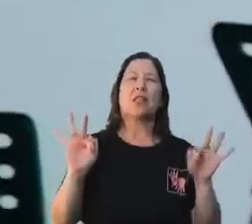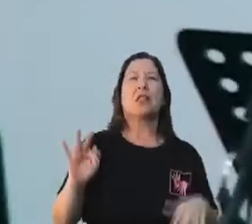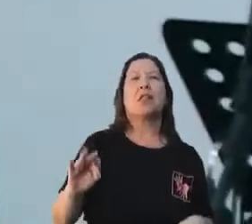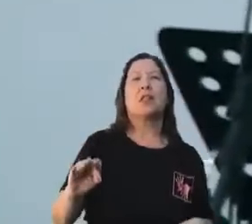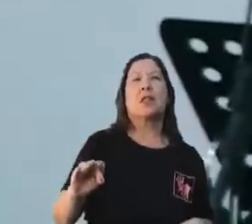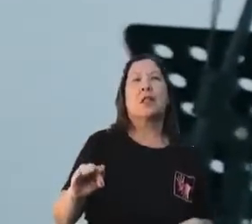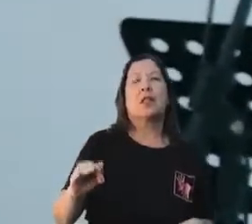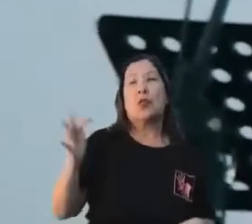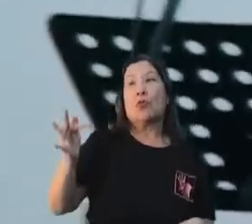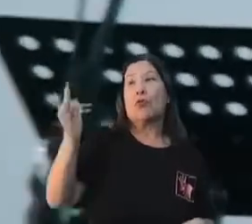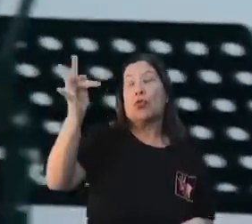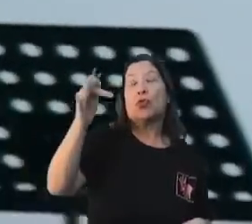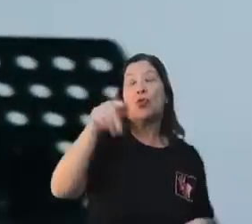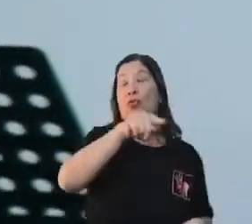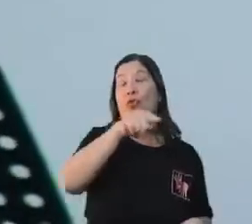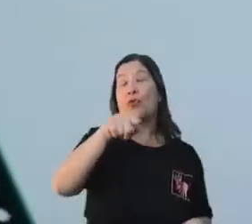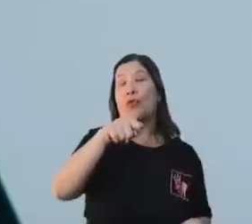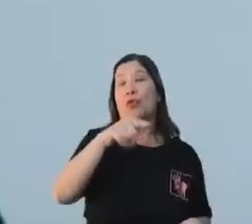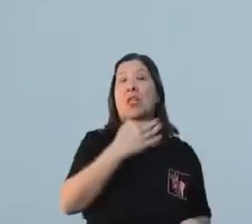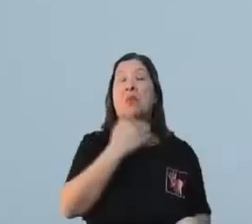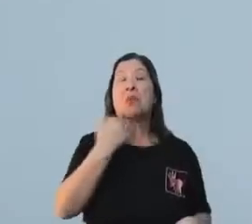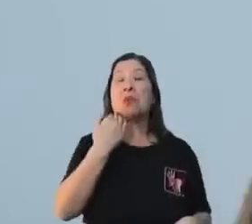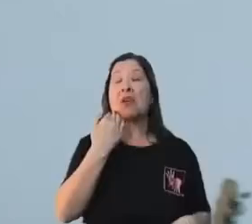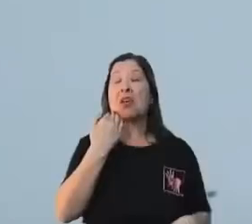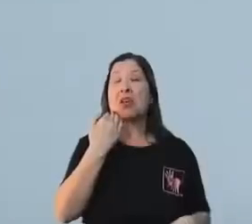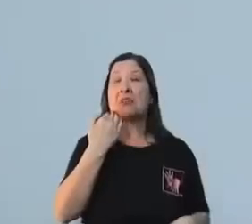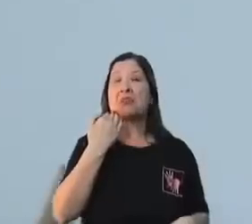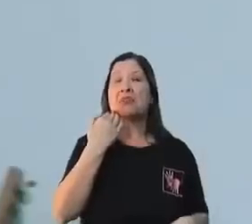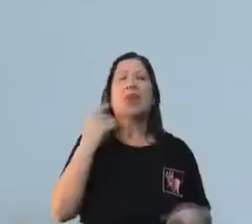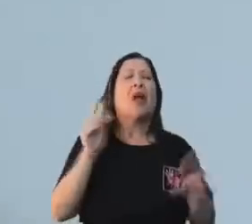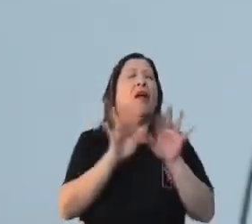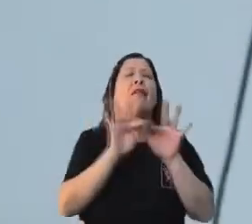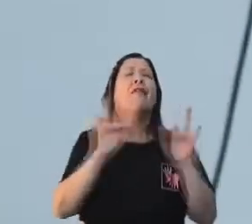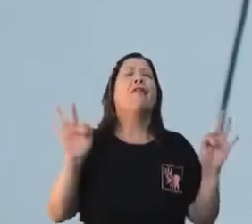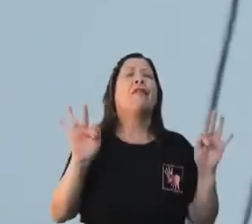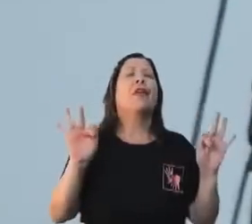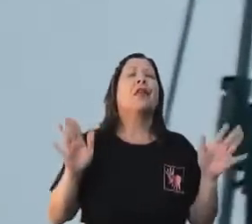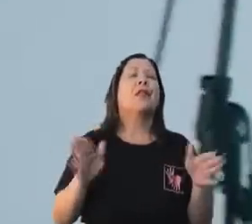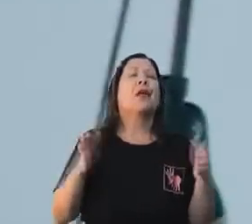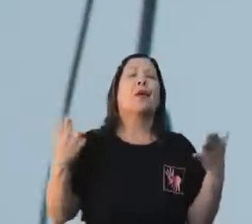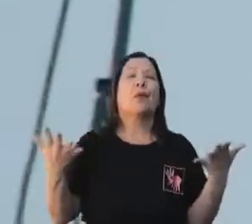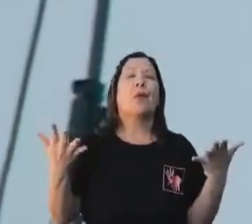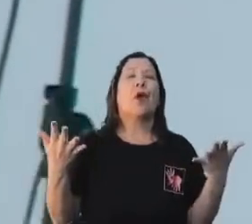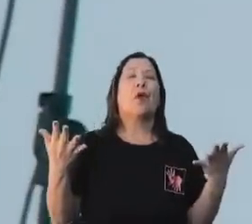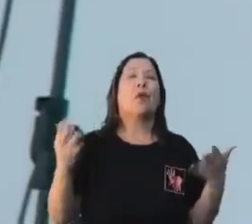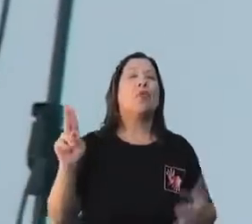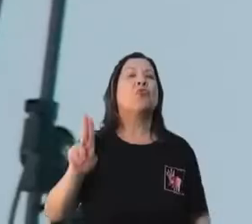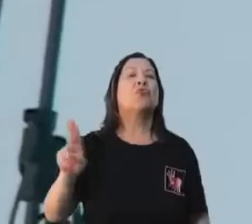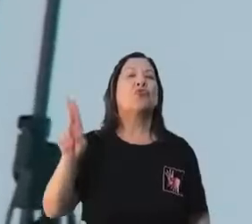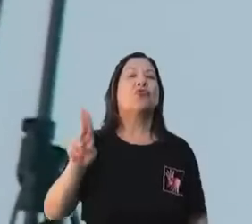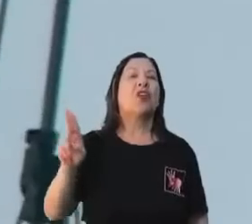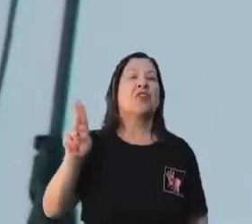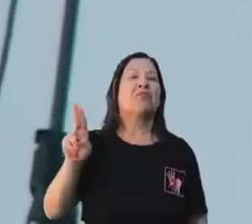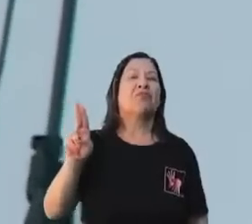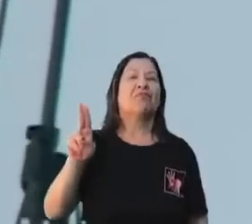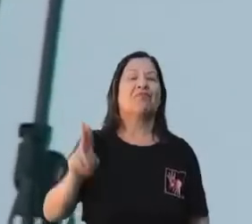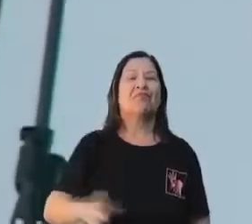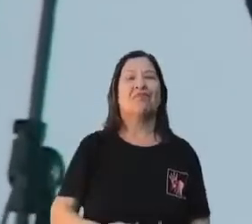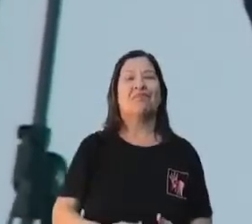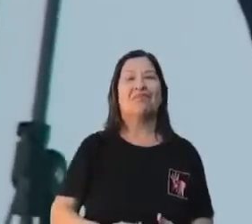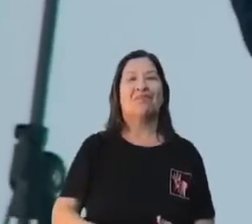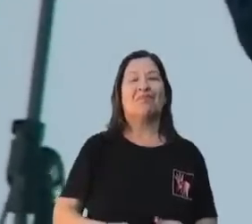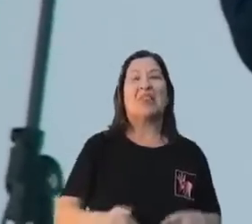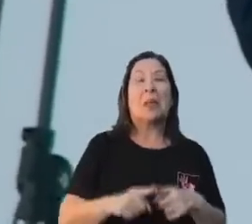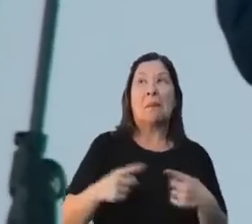E eu fico me perguntando, eu não sei se vocês perguntam sobre isso, às vezes enquanto eu fico pensando nisso, meu Deus, se Jesus não voltar antes, se eu morrer,